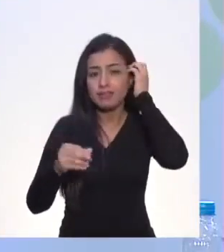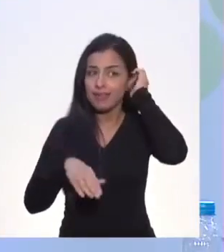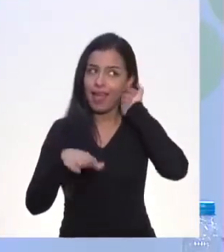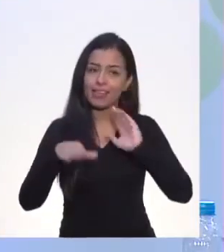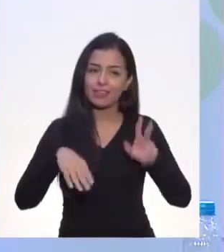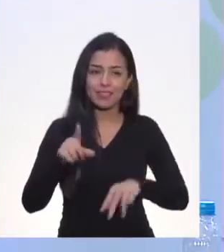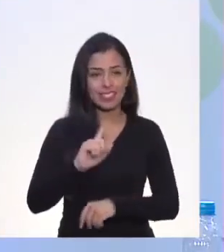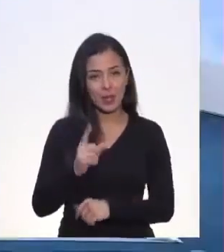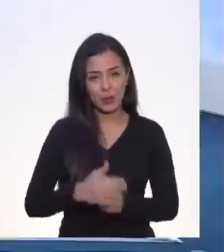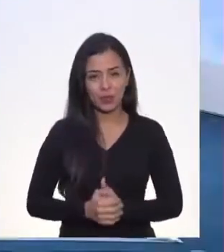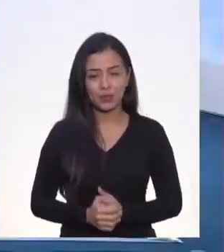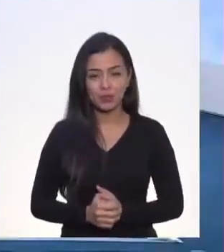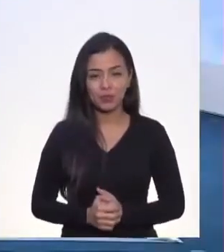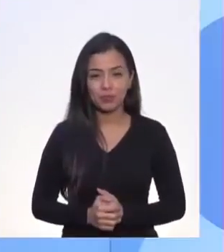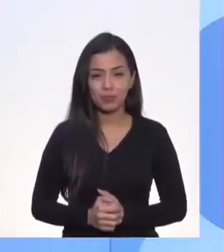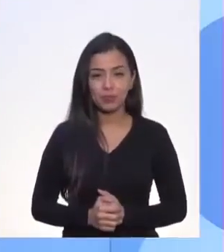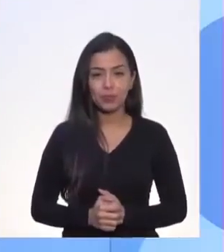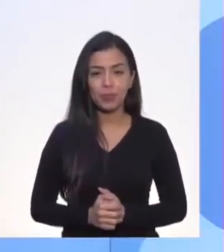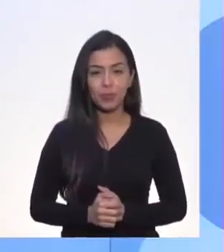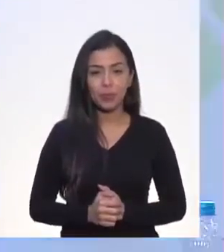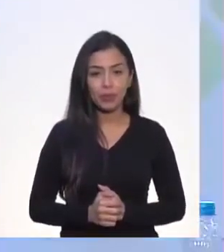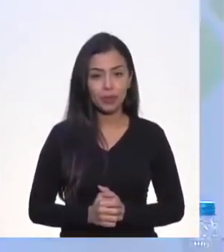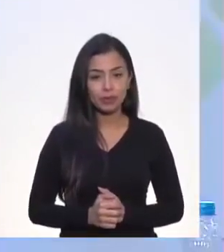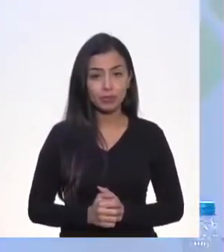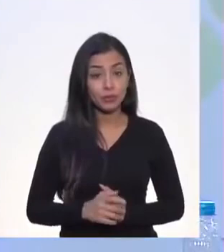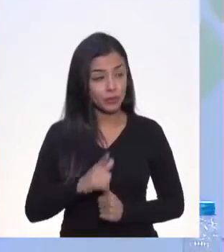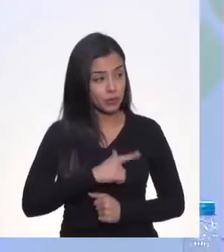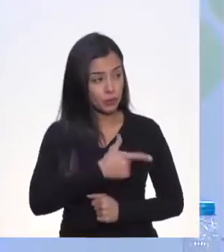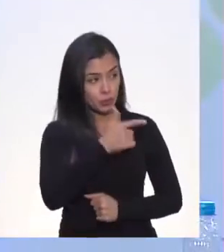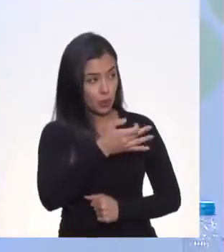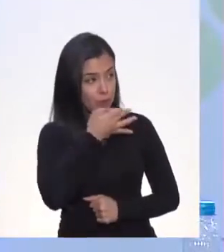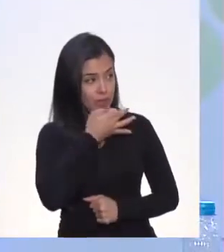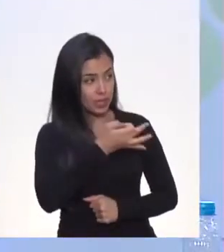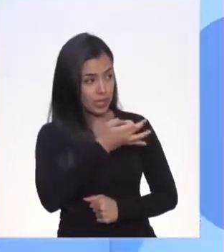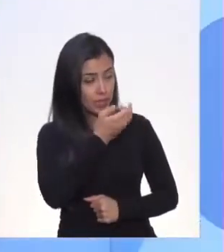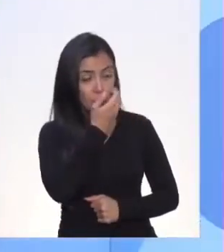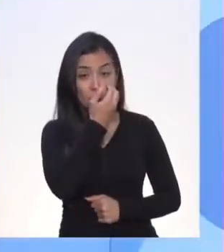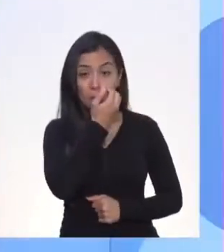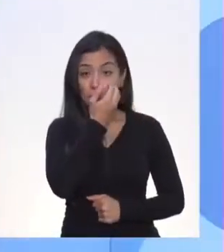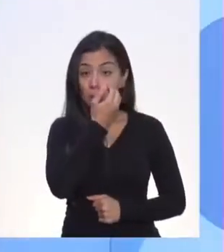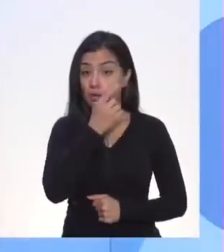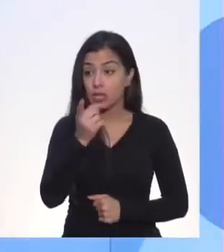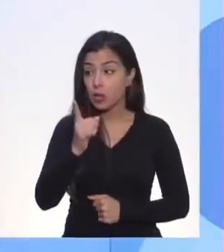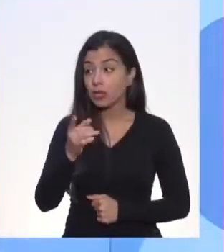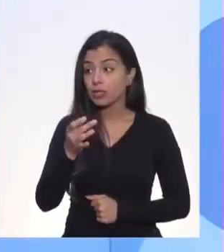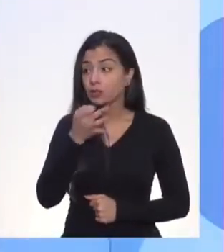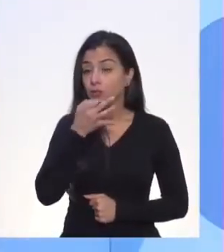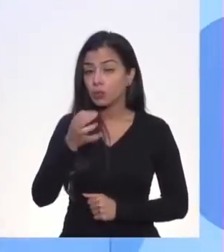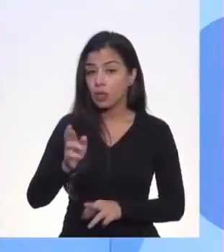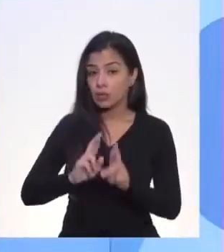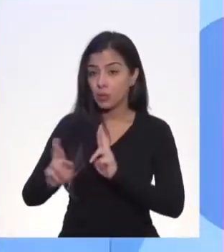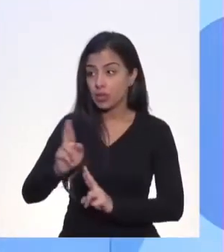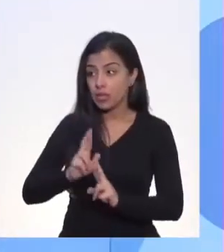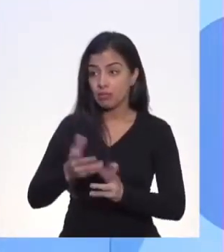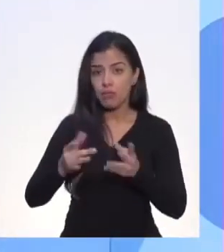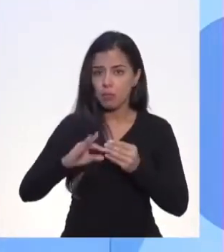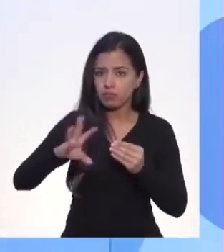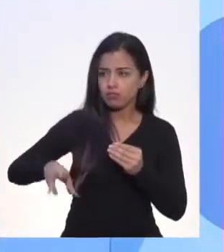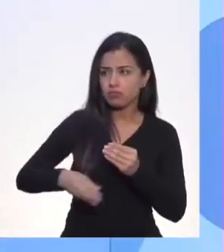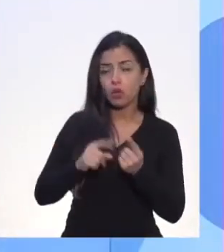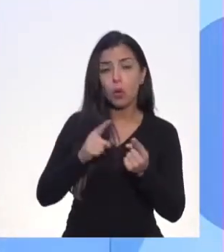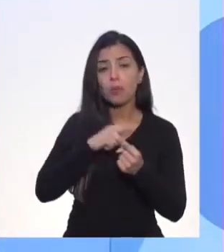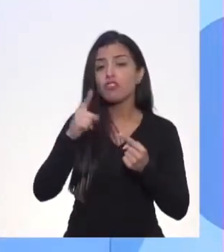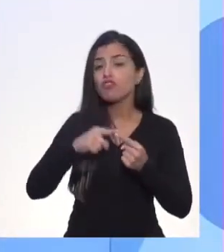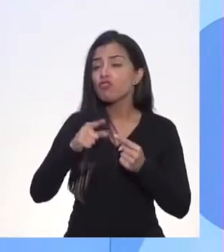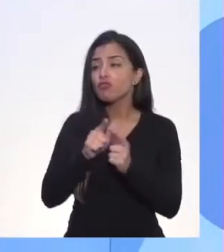né? Então, tem mais algum comentário? Não, professor? ainda estão respondendo. Vamos dar uma endossada, então, qual é o objetivo do